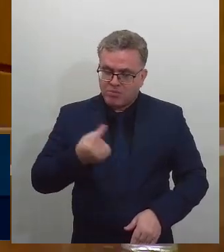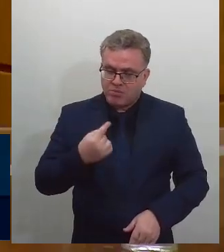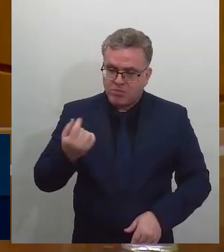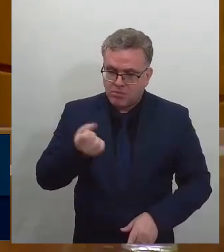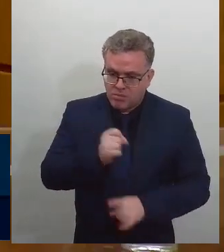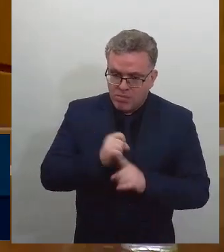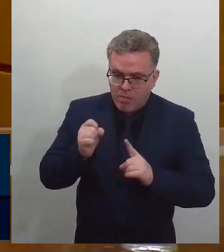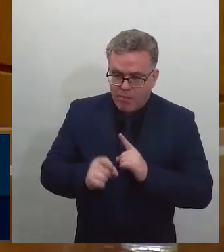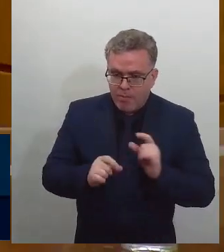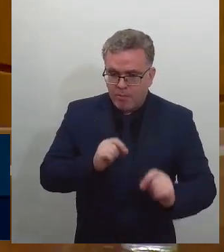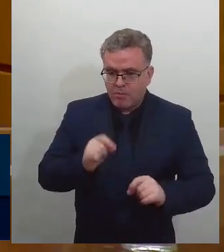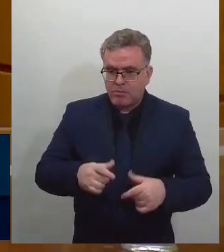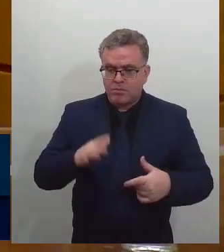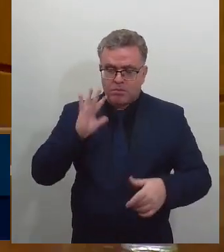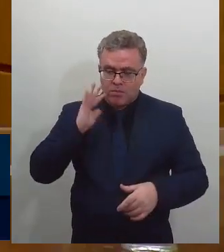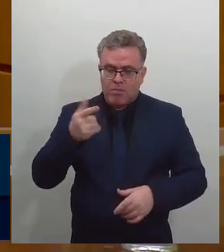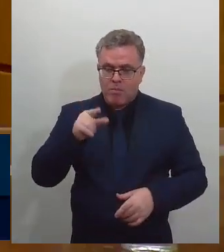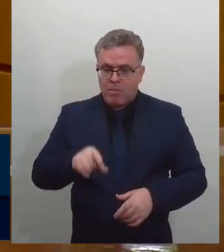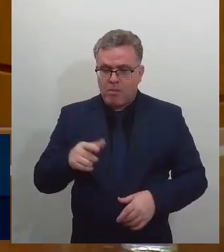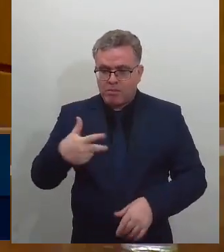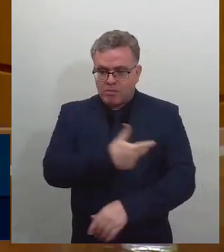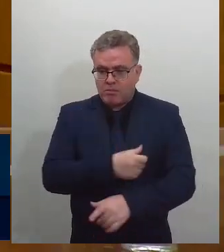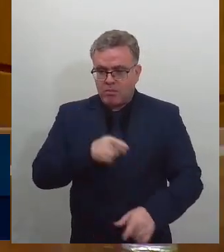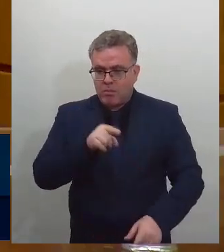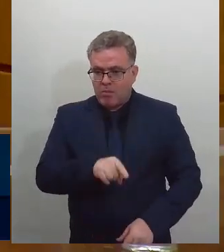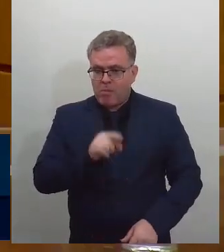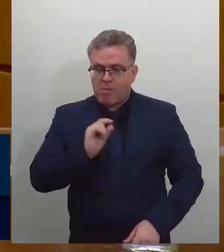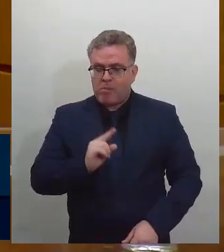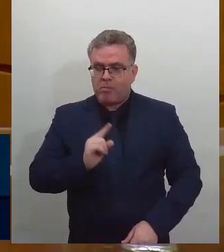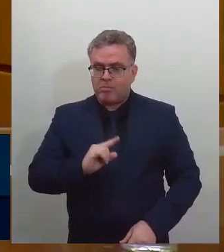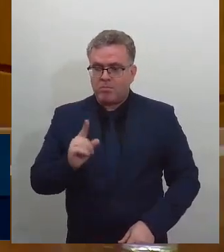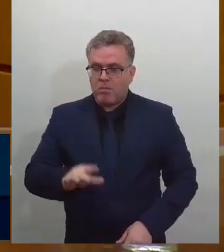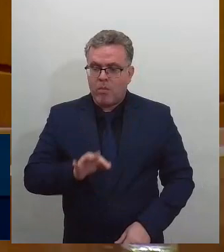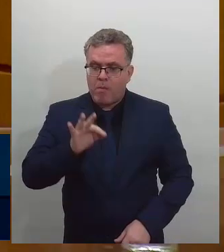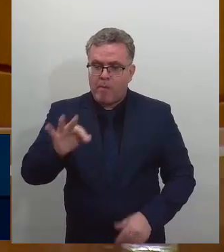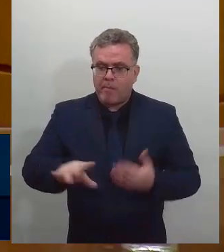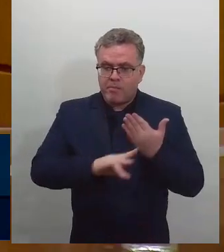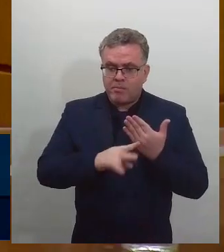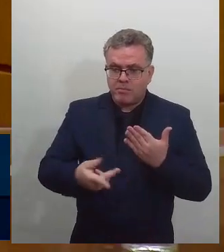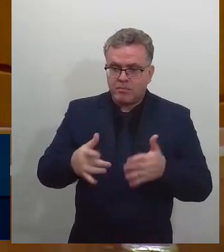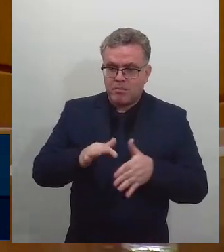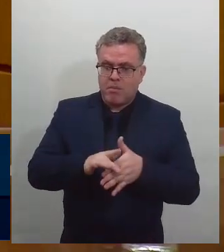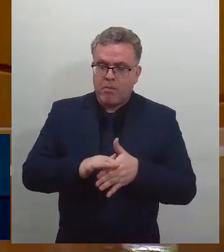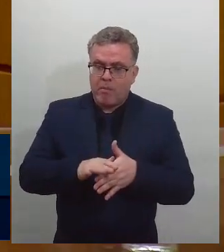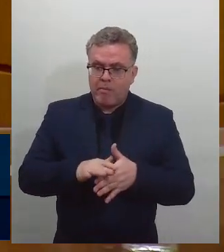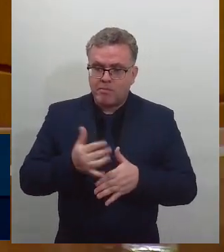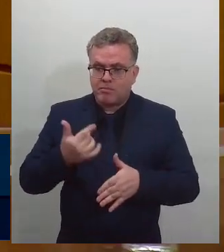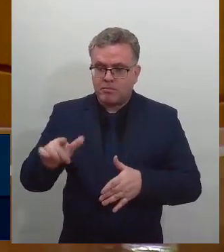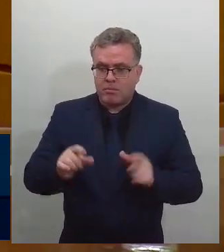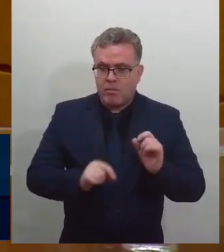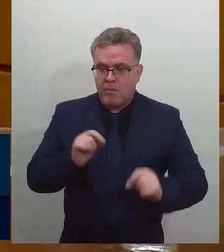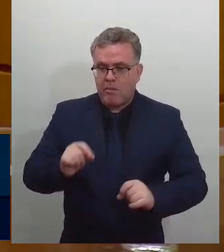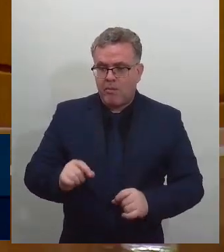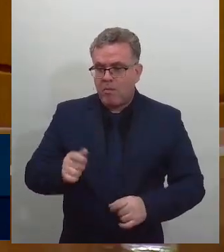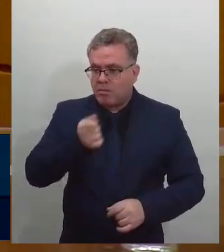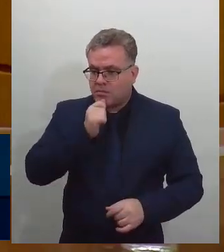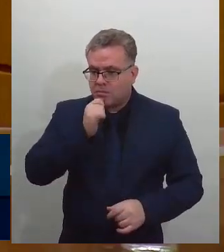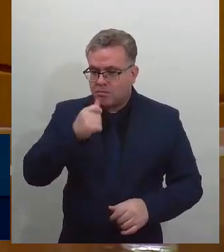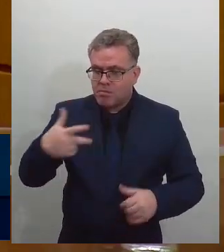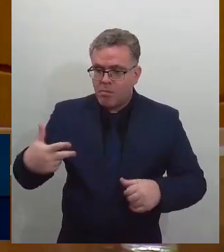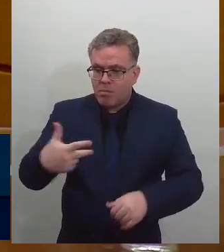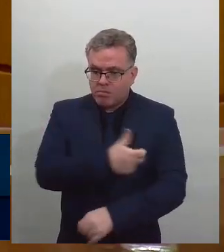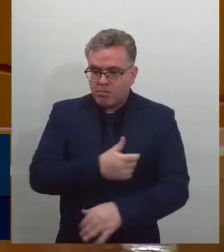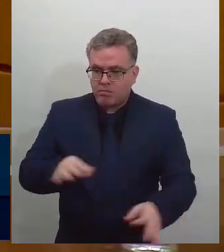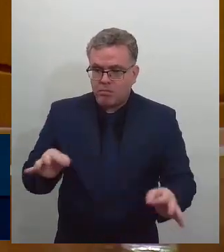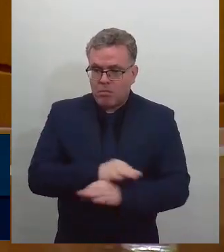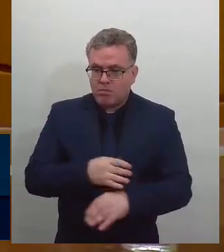de você não vacinar o seu filho pode acarretar a doença em outra criança que ainda não se vacinou, deputada. Porque ainda